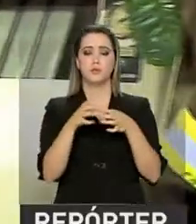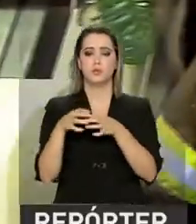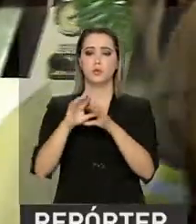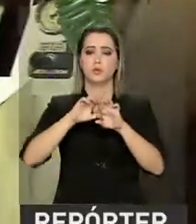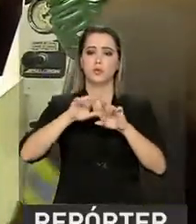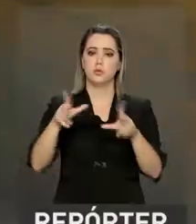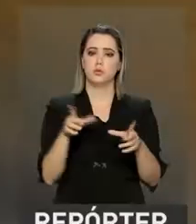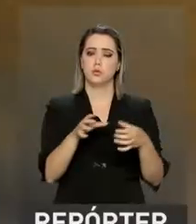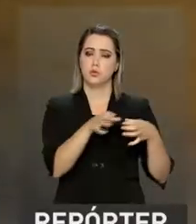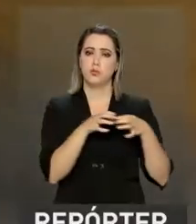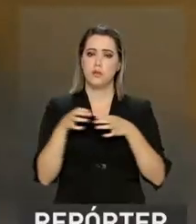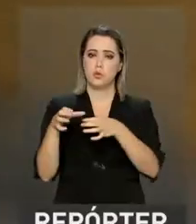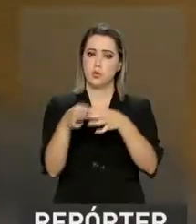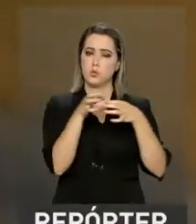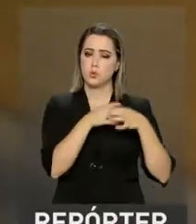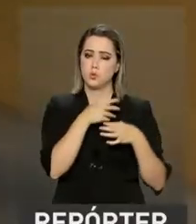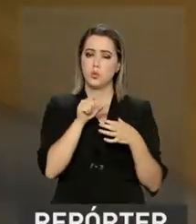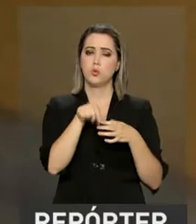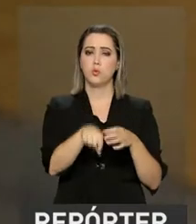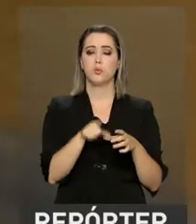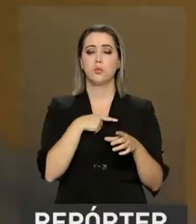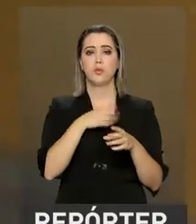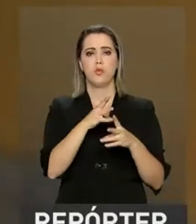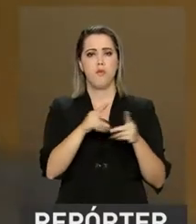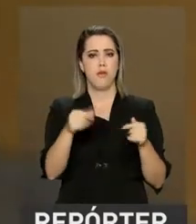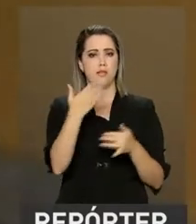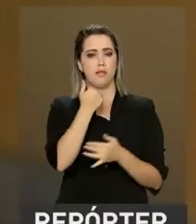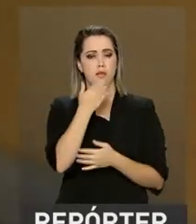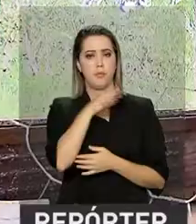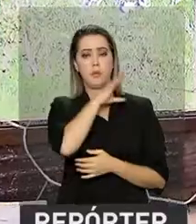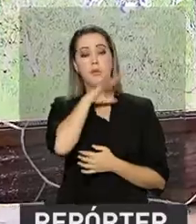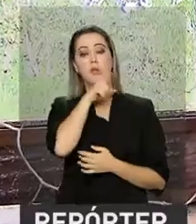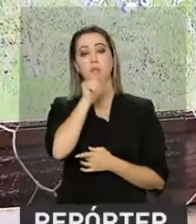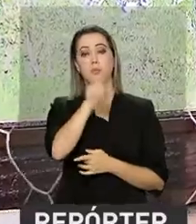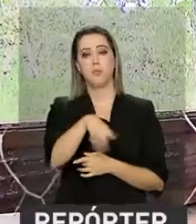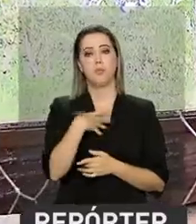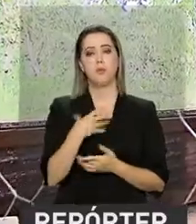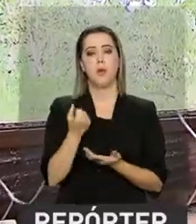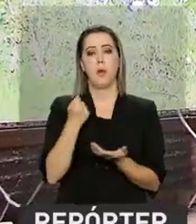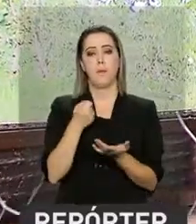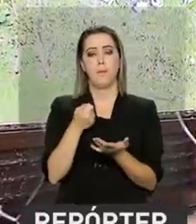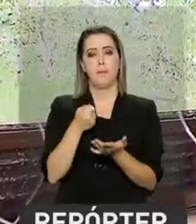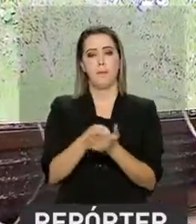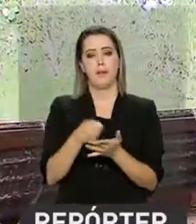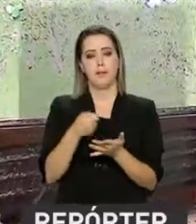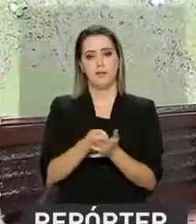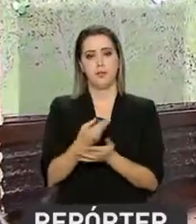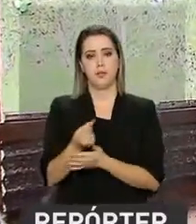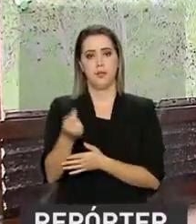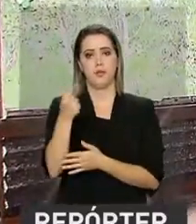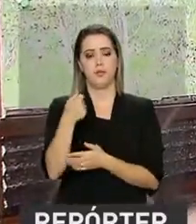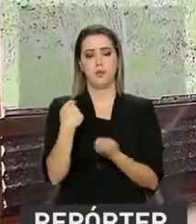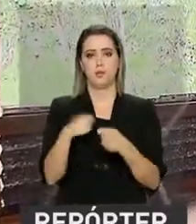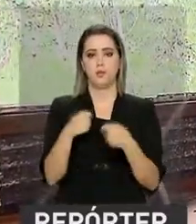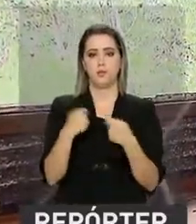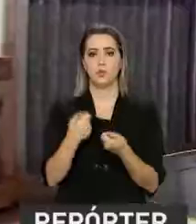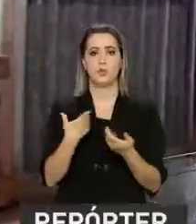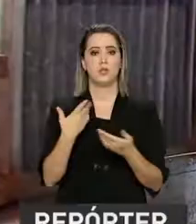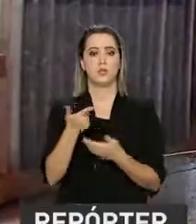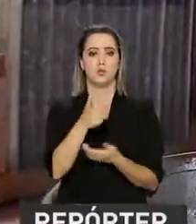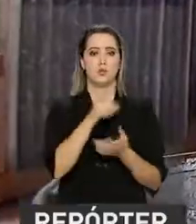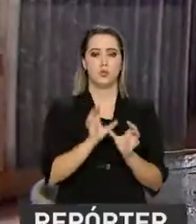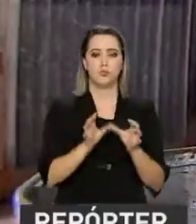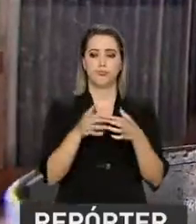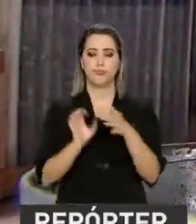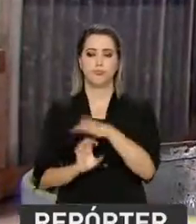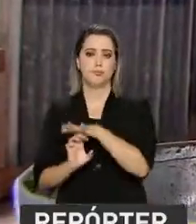de beneficiamento e produção de ração adquiram o produto dos estoques públicos sem intermediários para